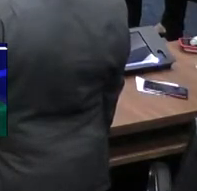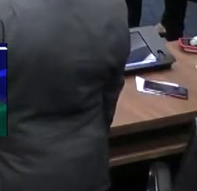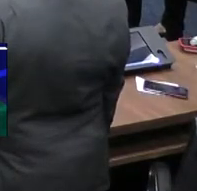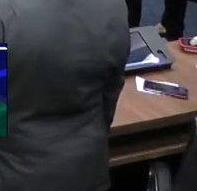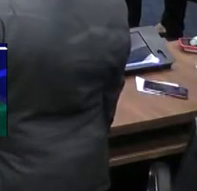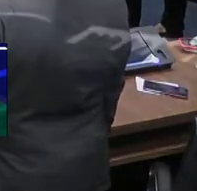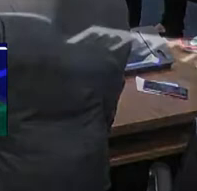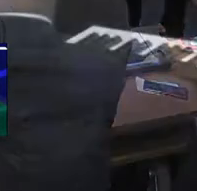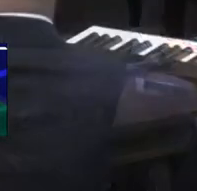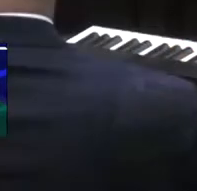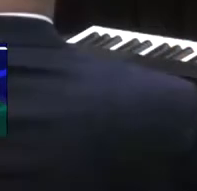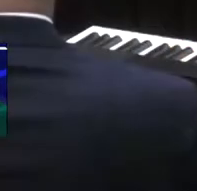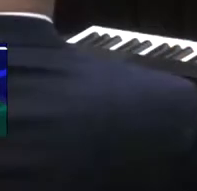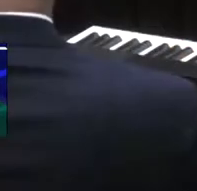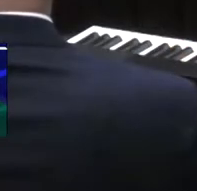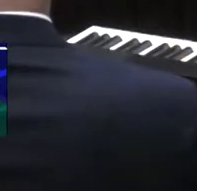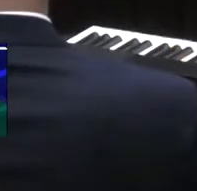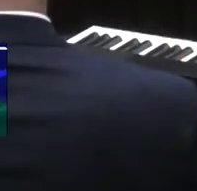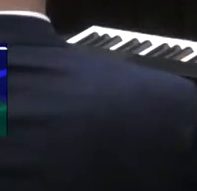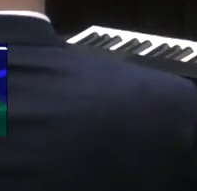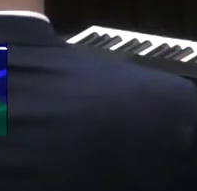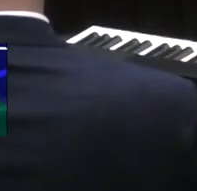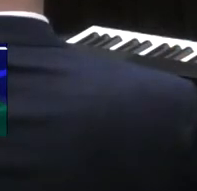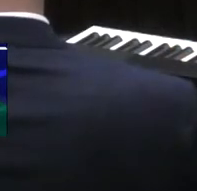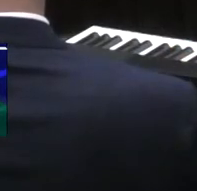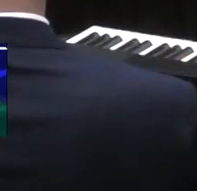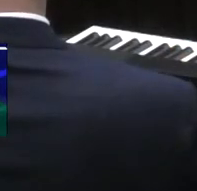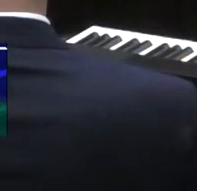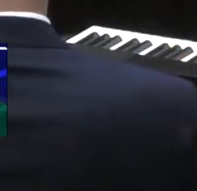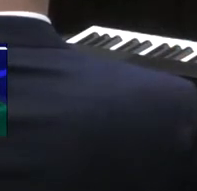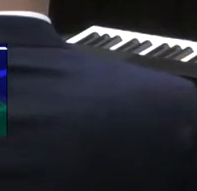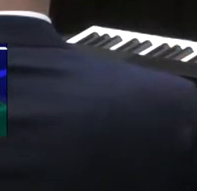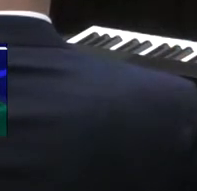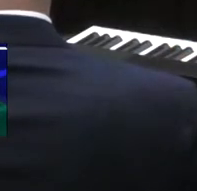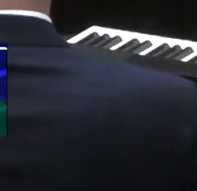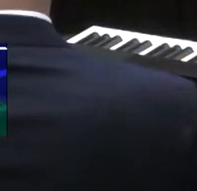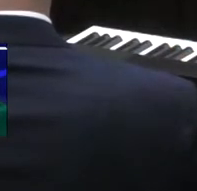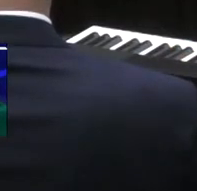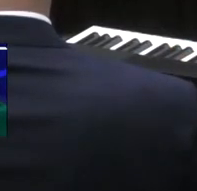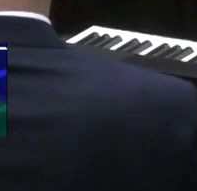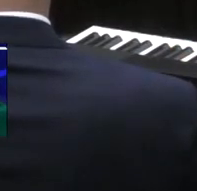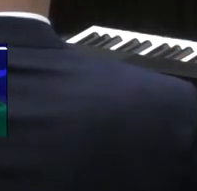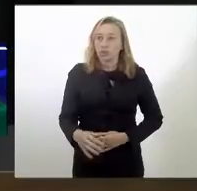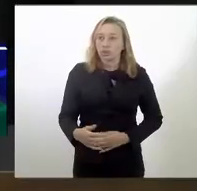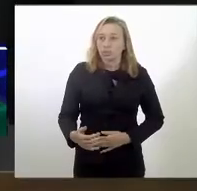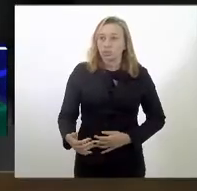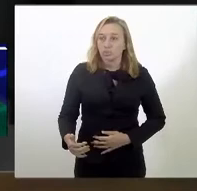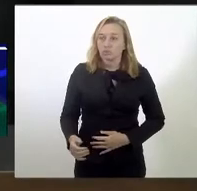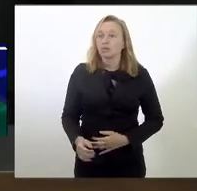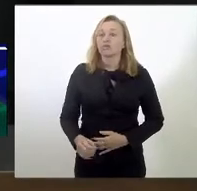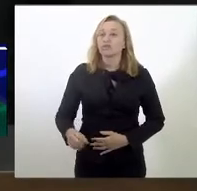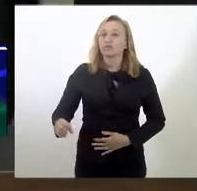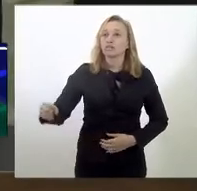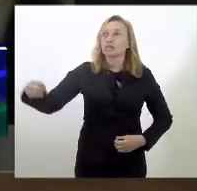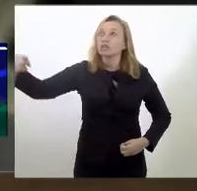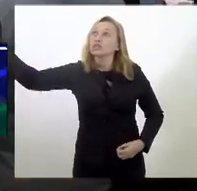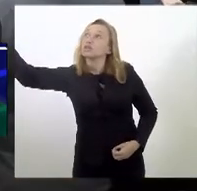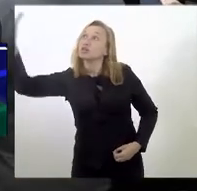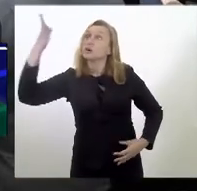plácidas de um povo heróico brado retumbante, e o sol